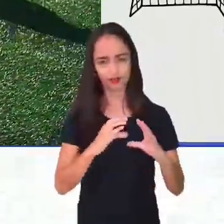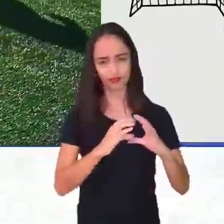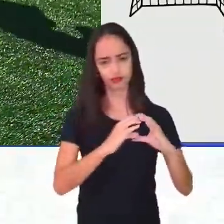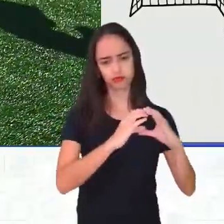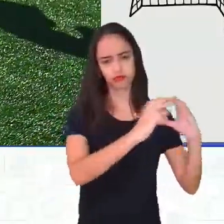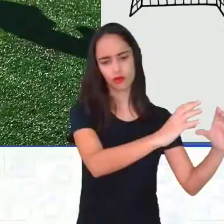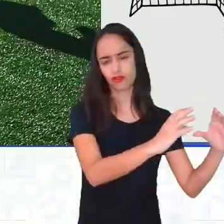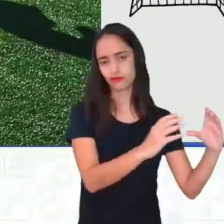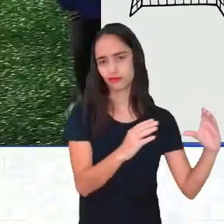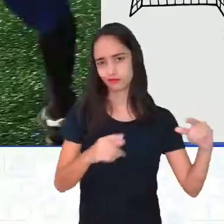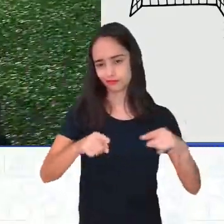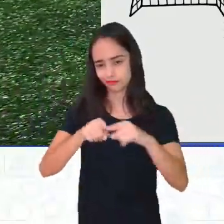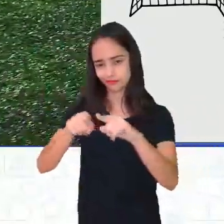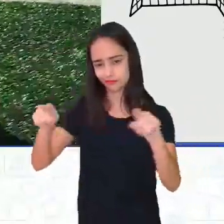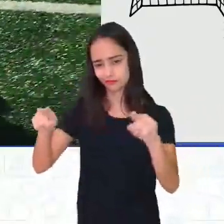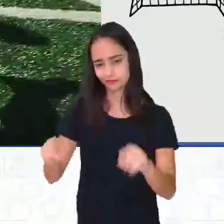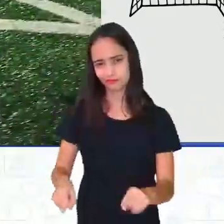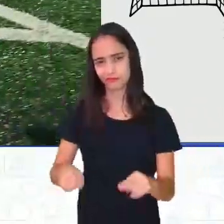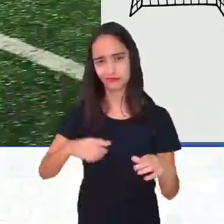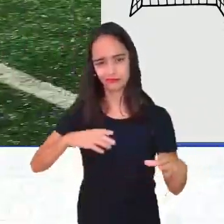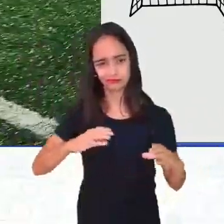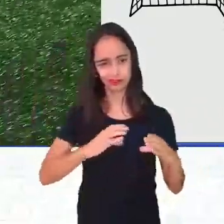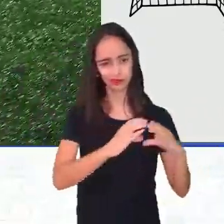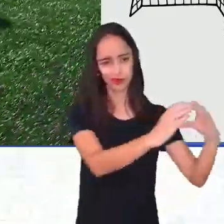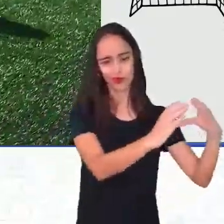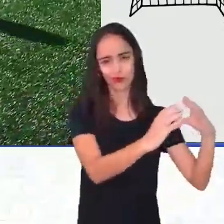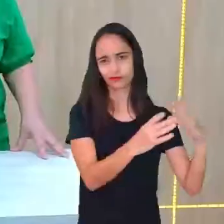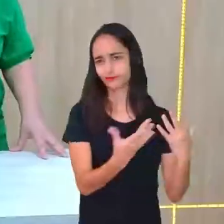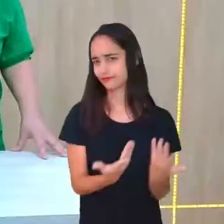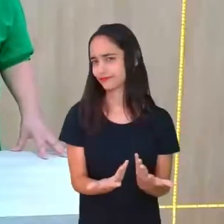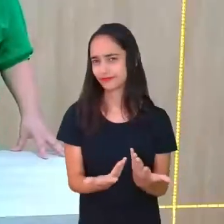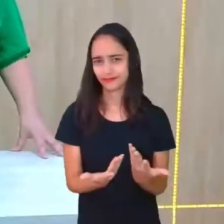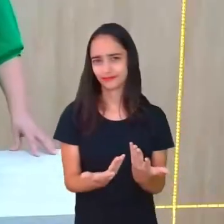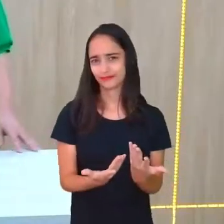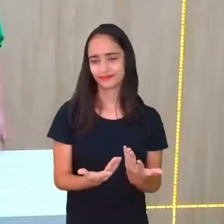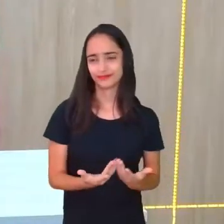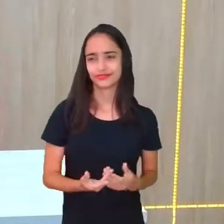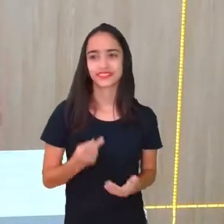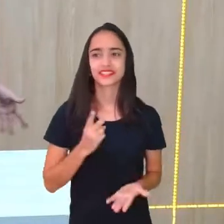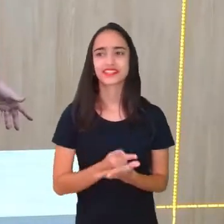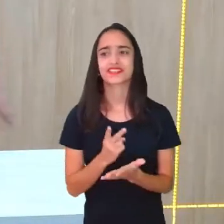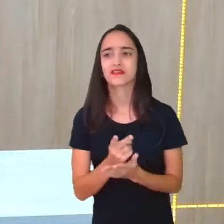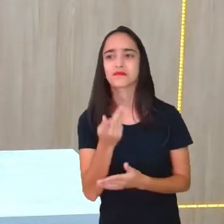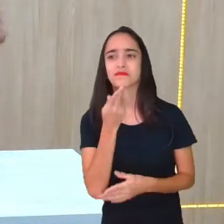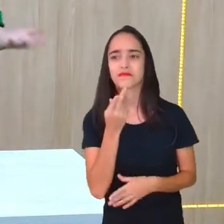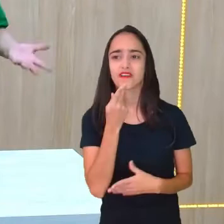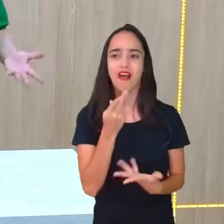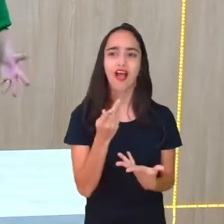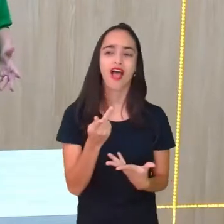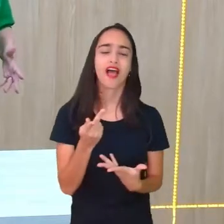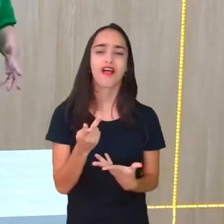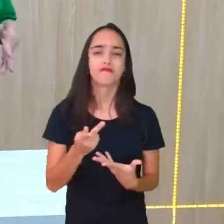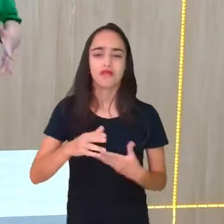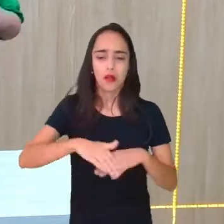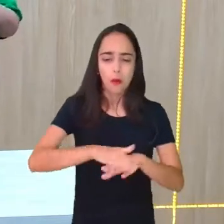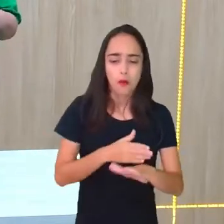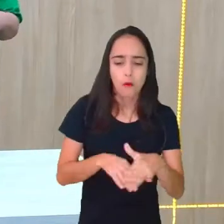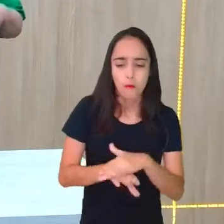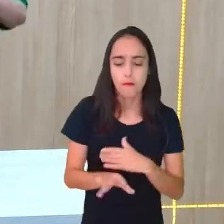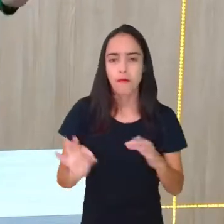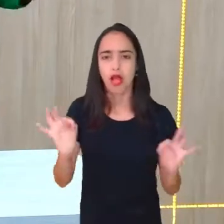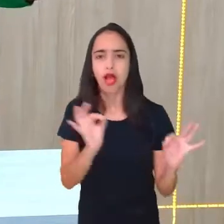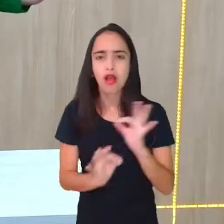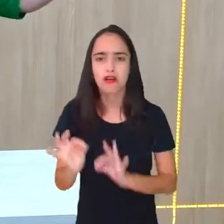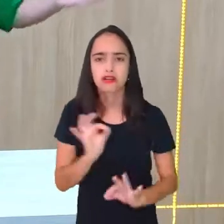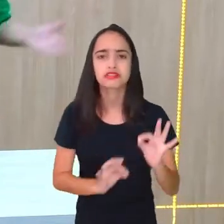Eu desde que eu tinha a idade de vocês, eu dizia assim, bota o pé na forma, né? É uma expressão assim, para que